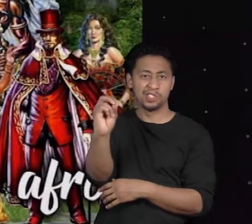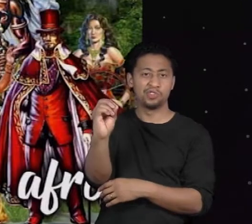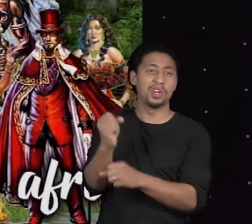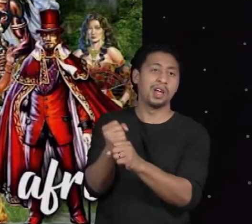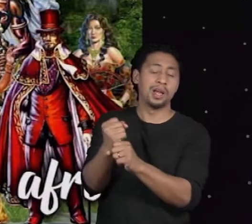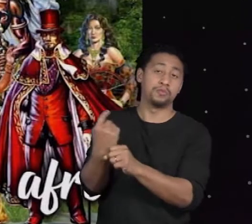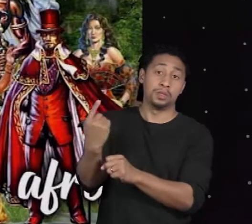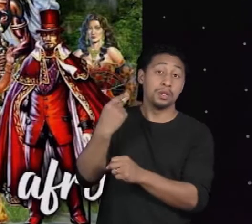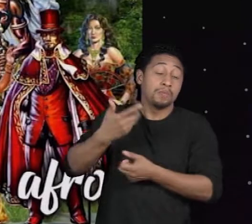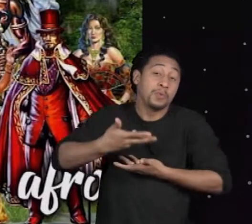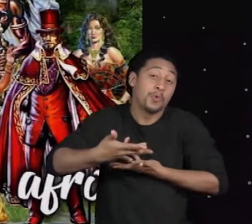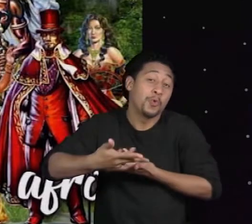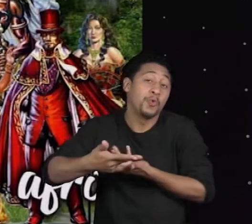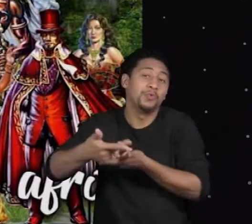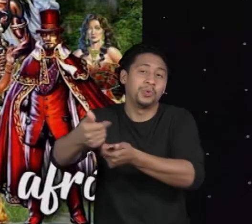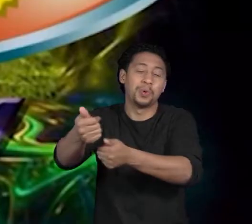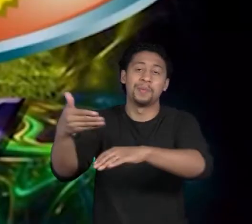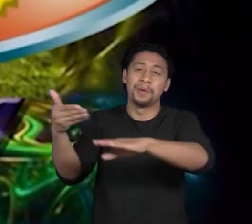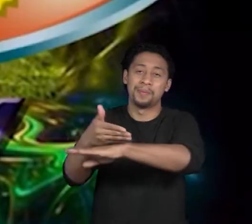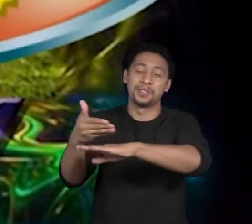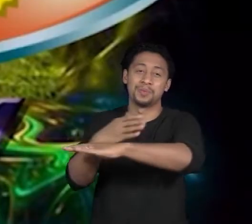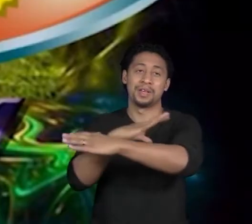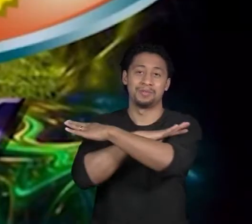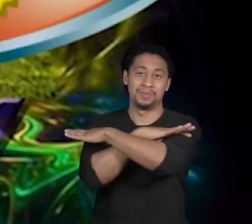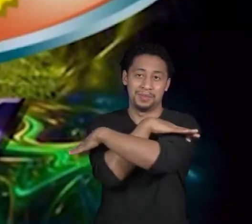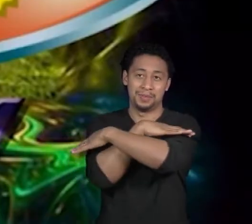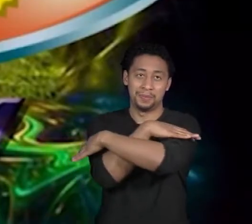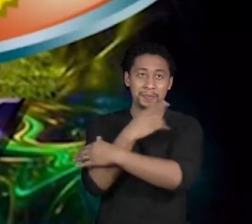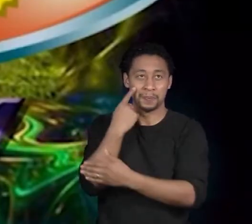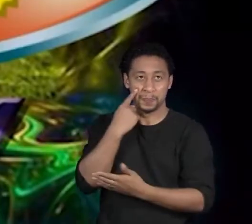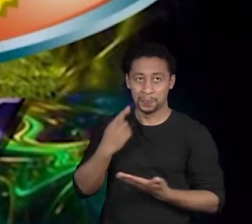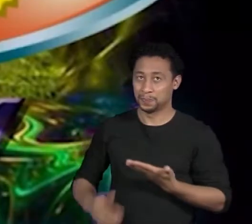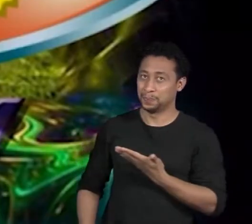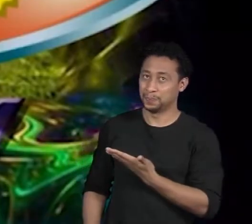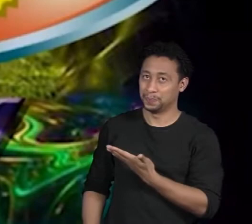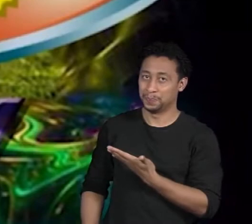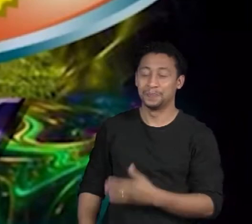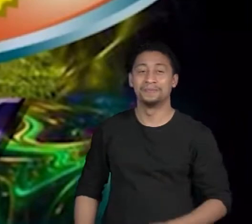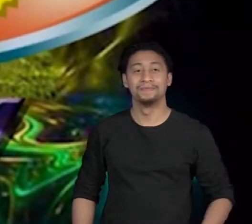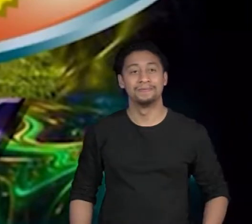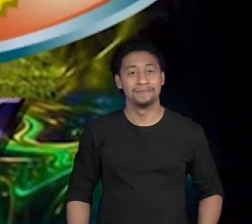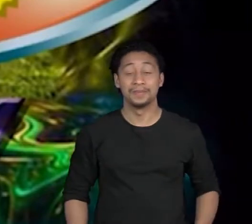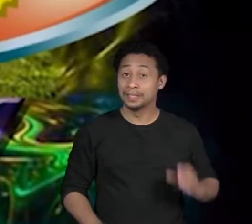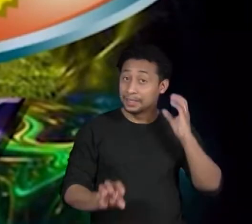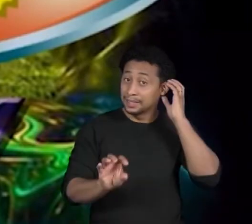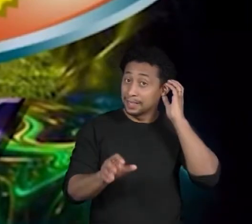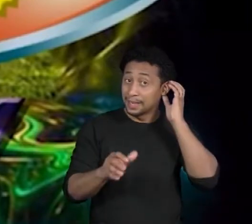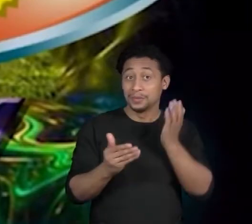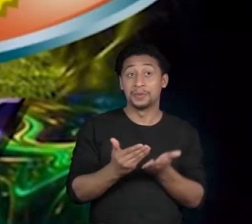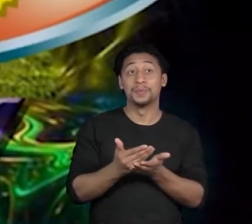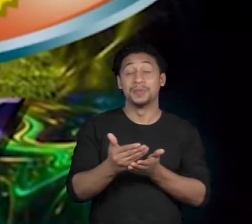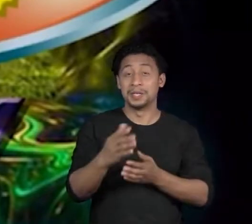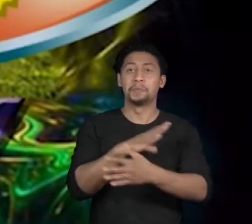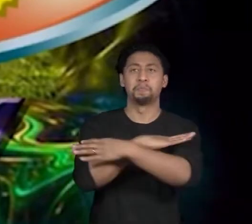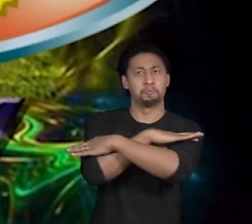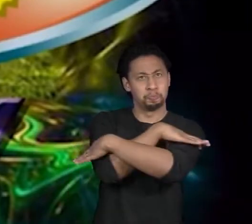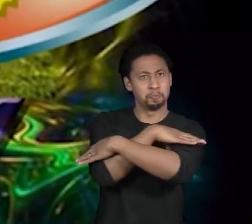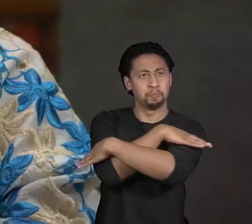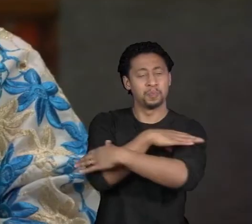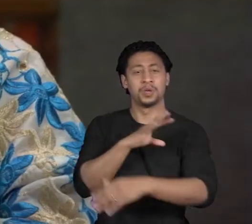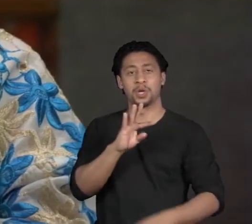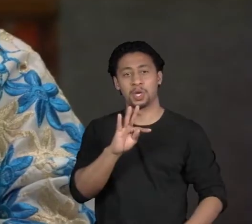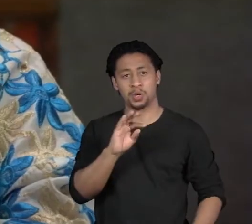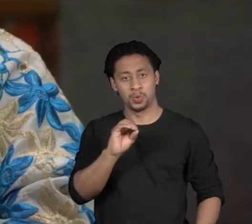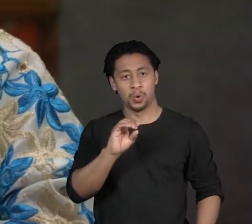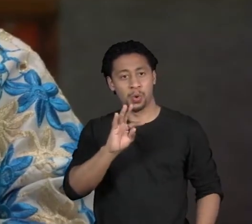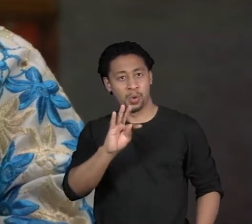de um espaço e o babá Ronald Ed, que é o dirigente da rádio, teve essa ideia, né, em questão